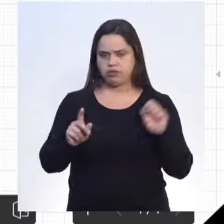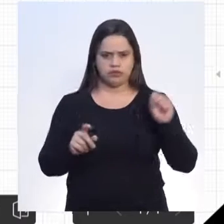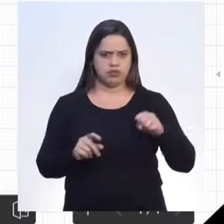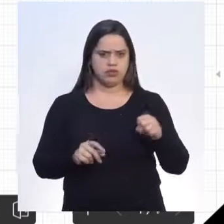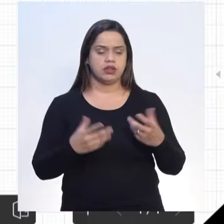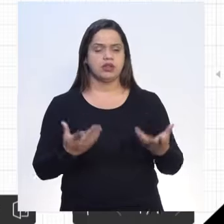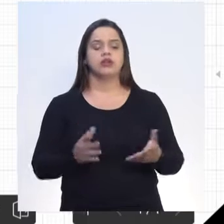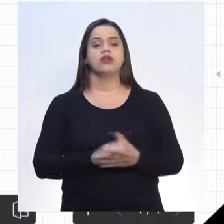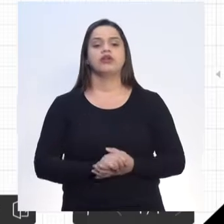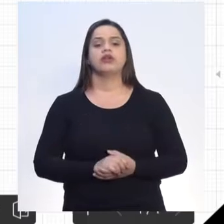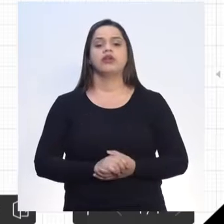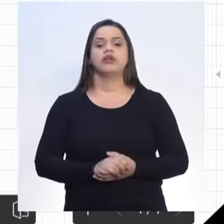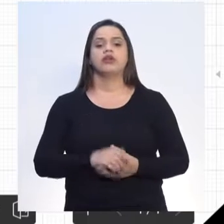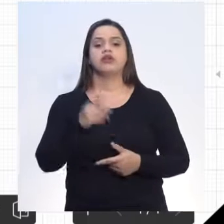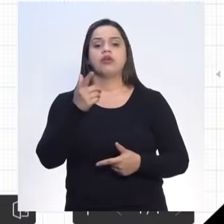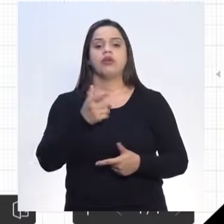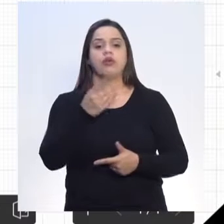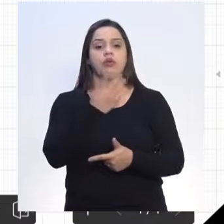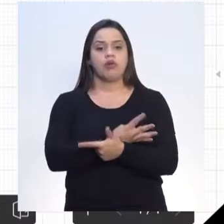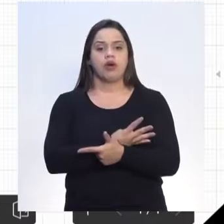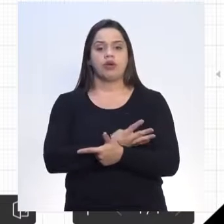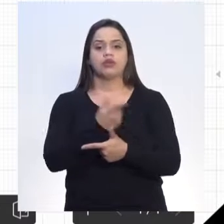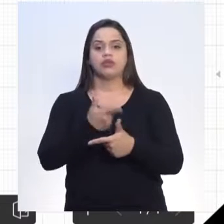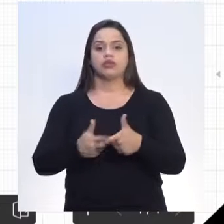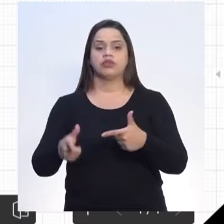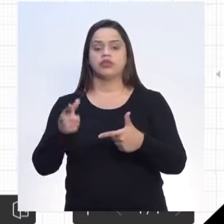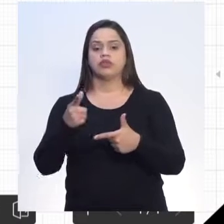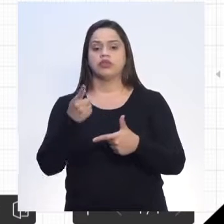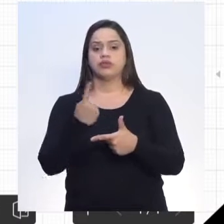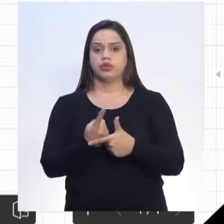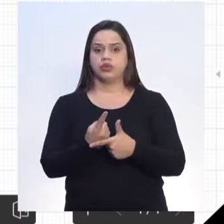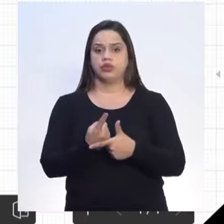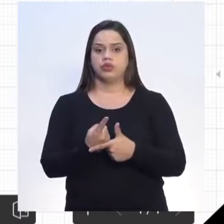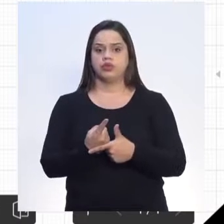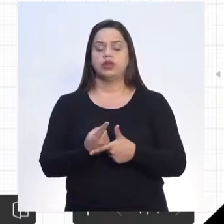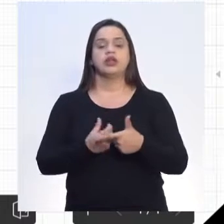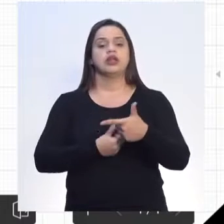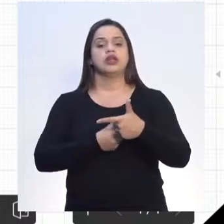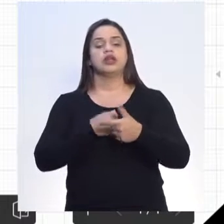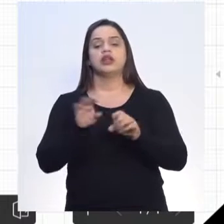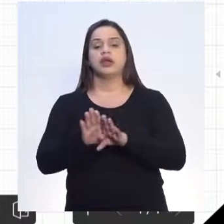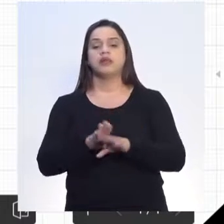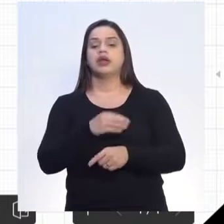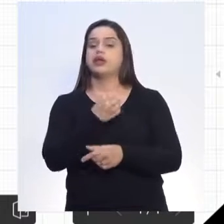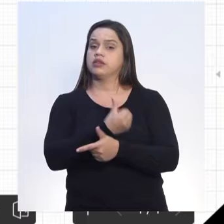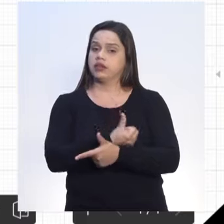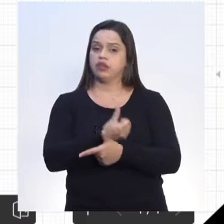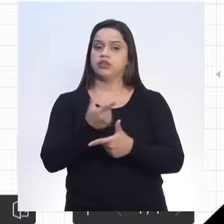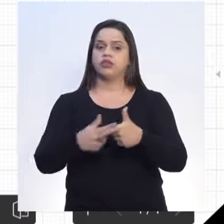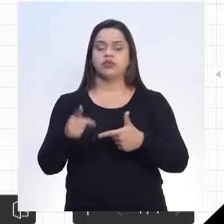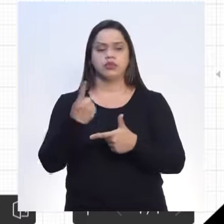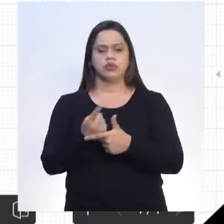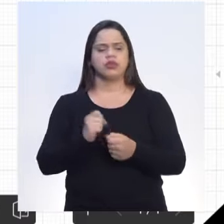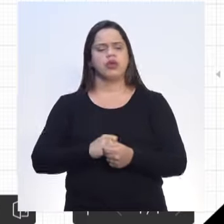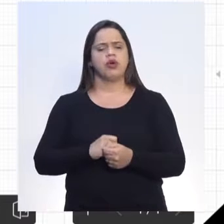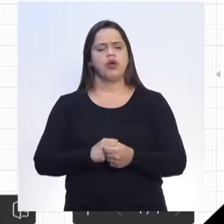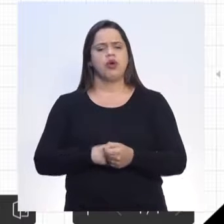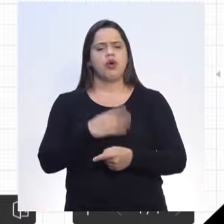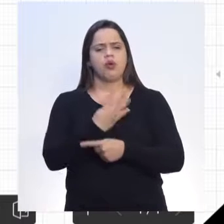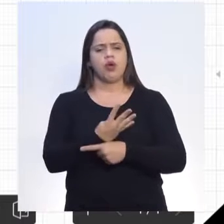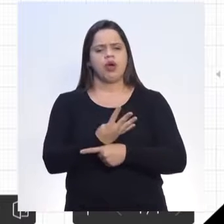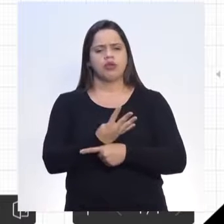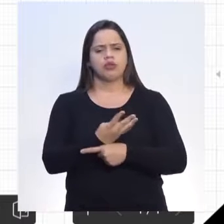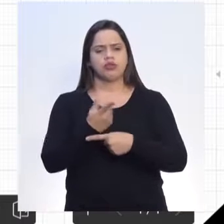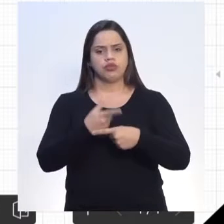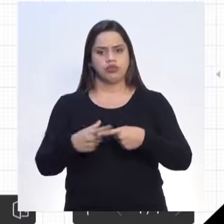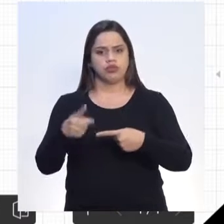Então, 4 dividido por 1 e 6 dividido por 1. 4 dividido por 1, eu